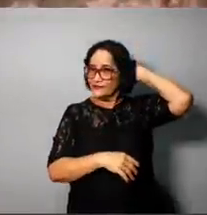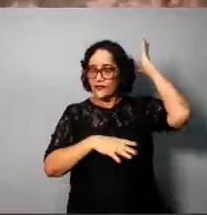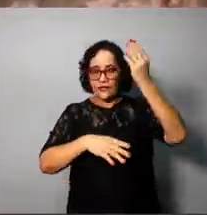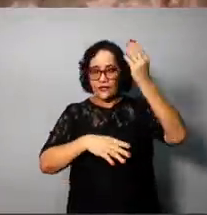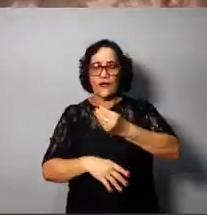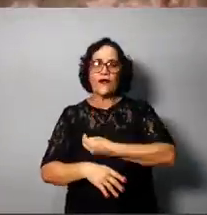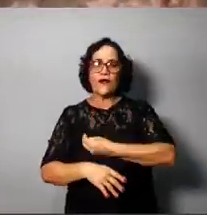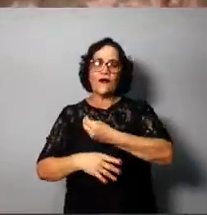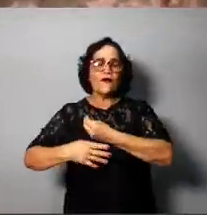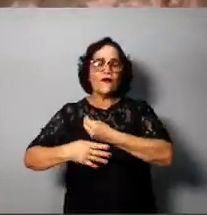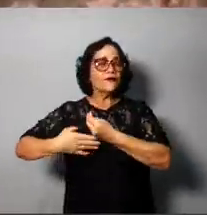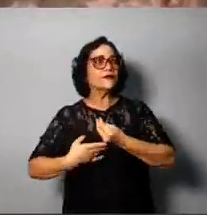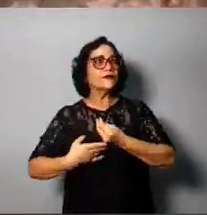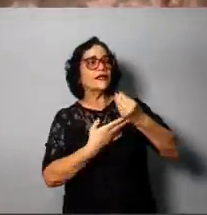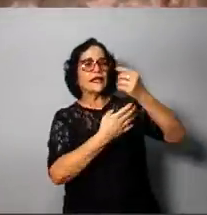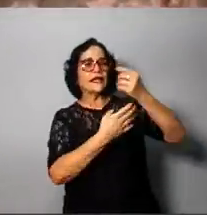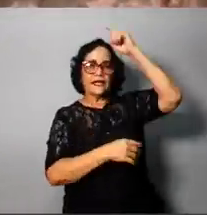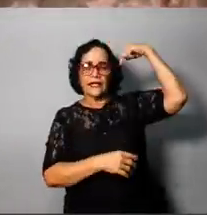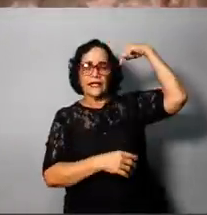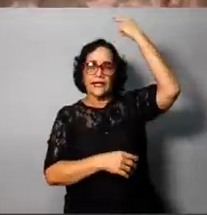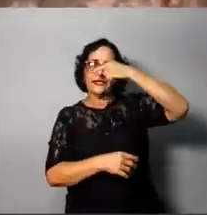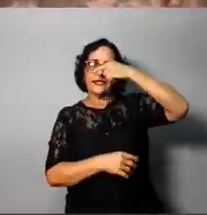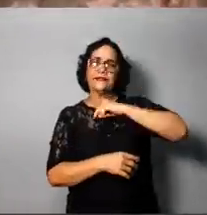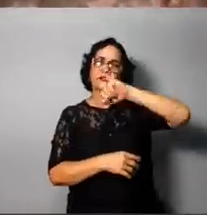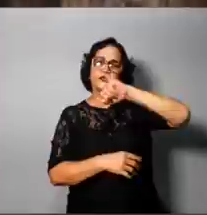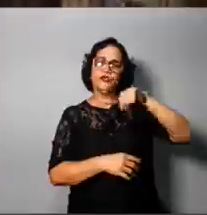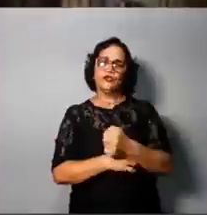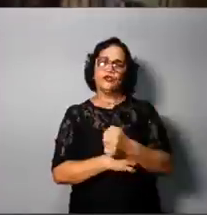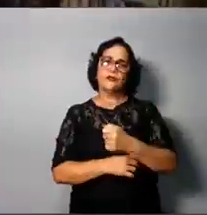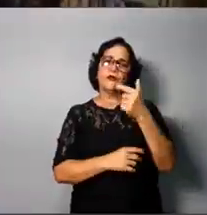João 23º.